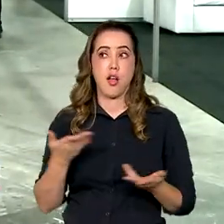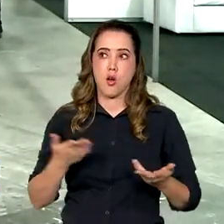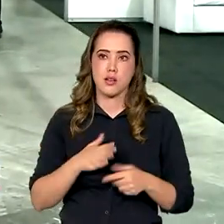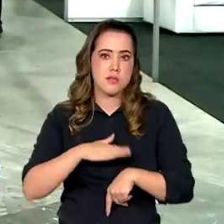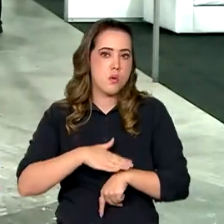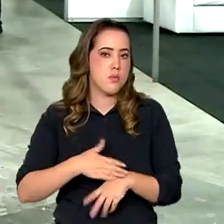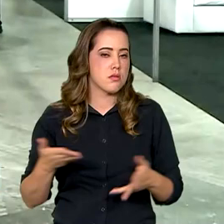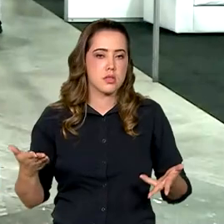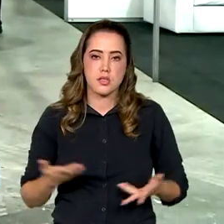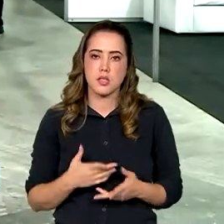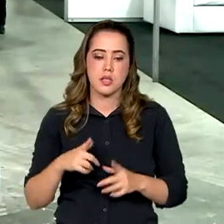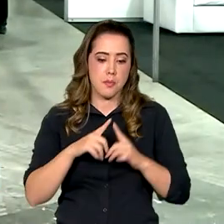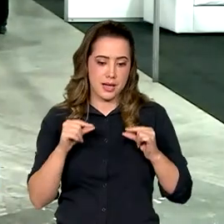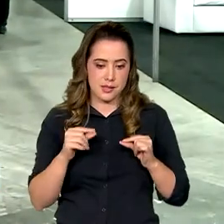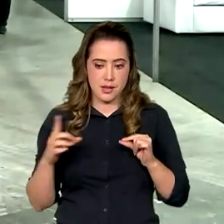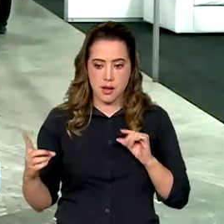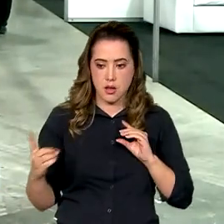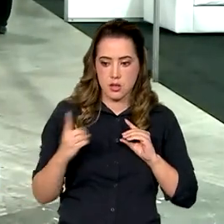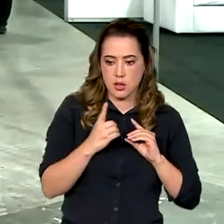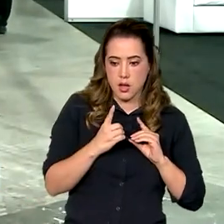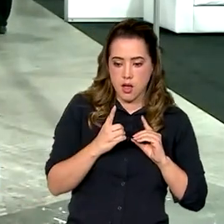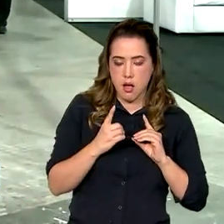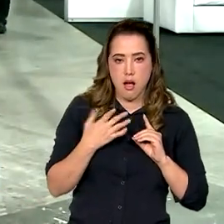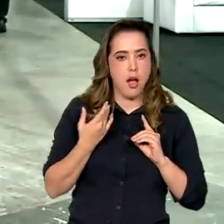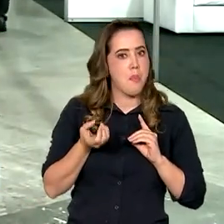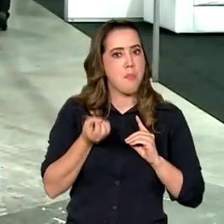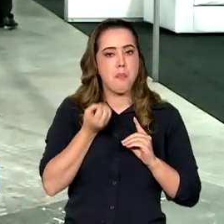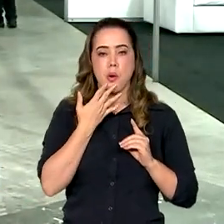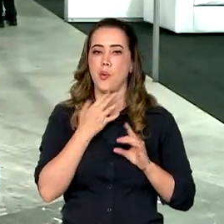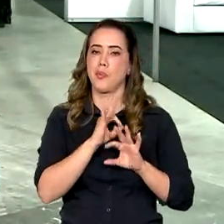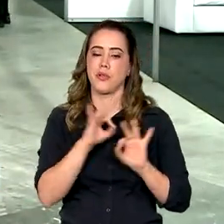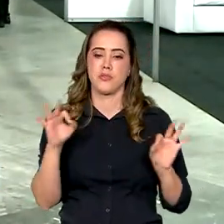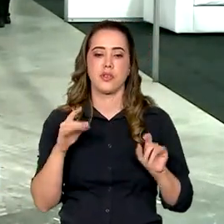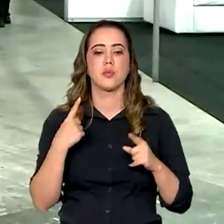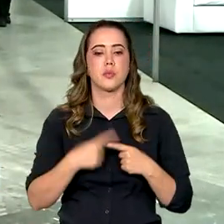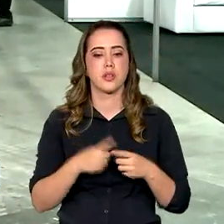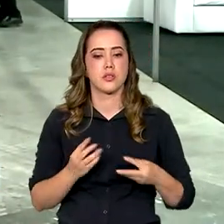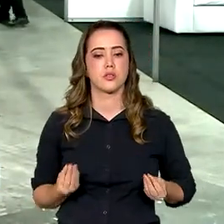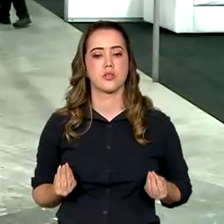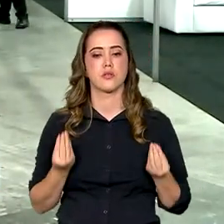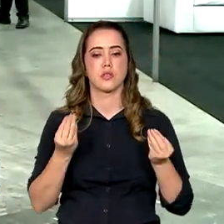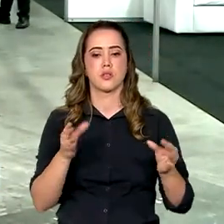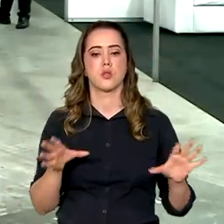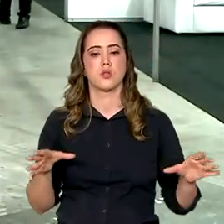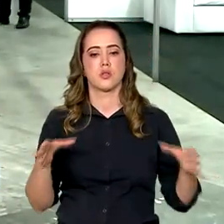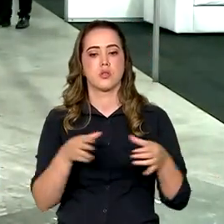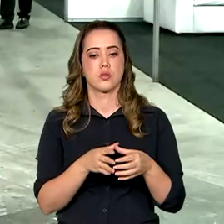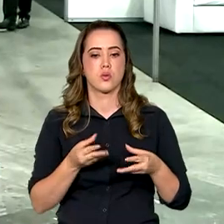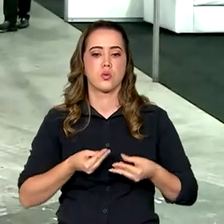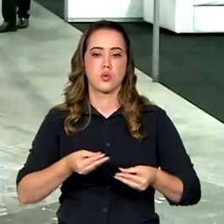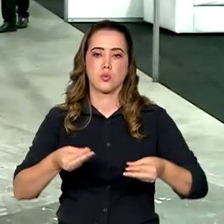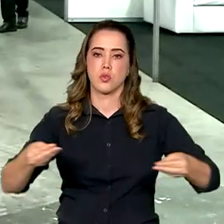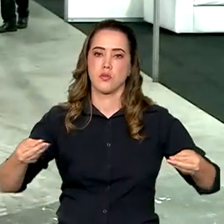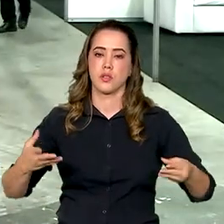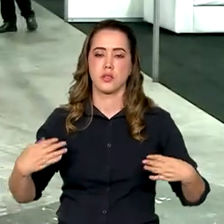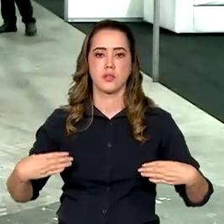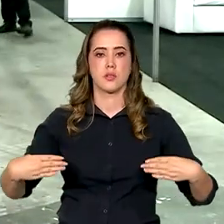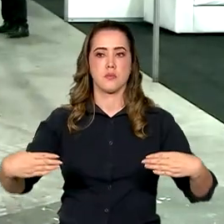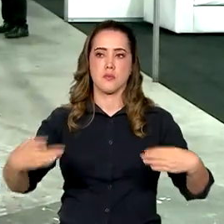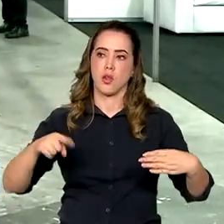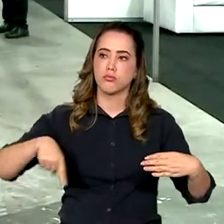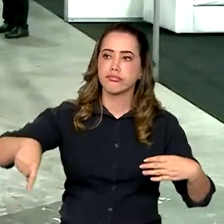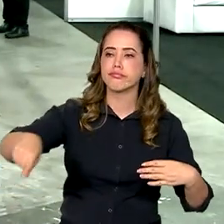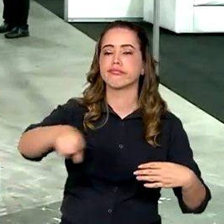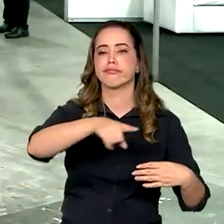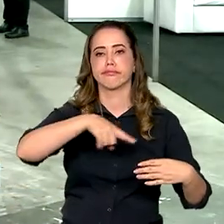coisa que para a gestão, para a prefeitura, é inexplicável de tão bom. Por quê? A gente consegue trazer o nosso time, distribuir em cada ministério e